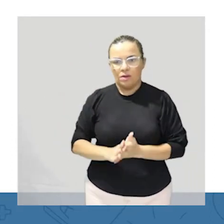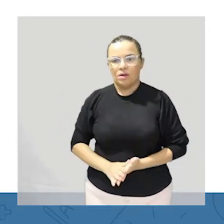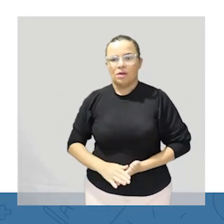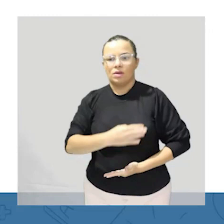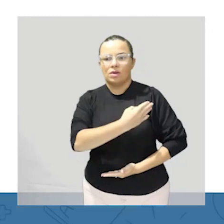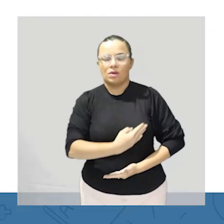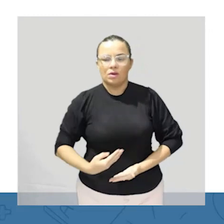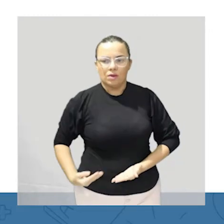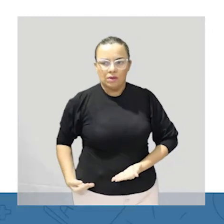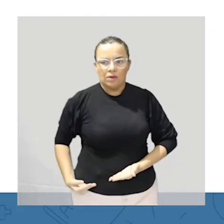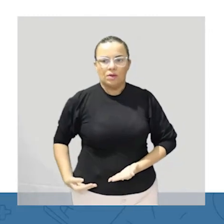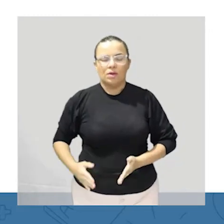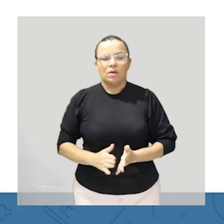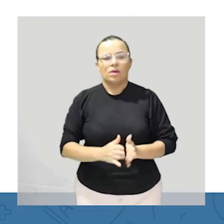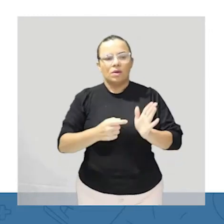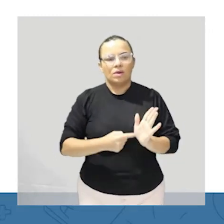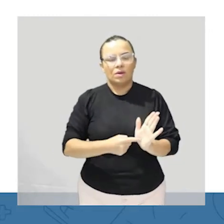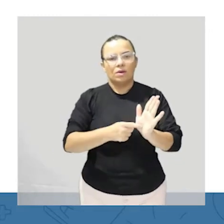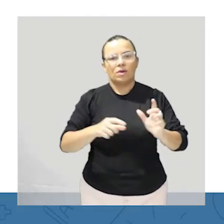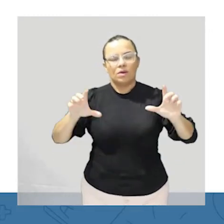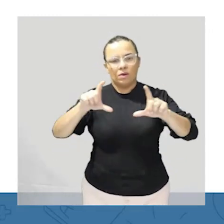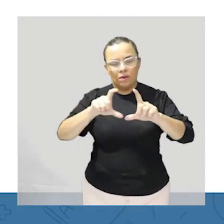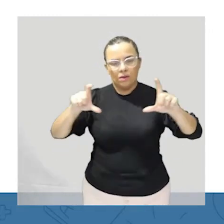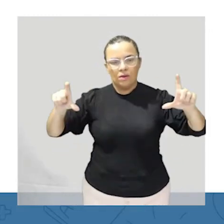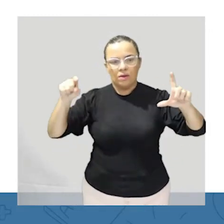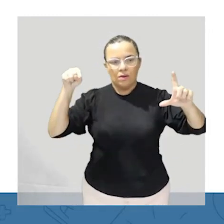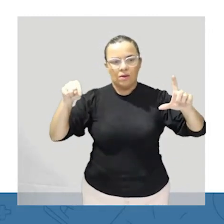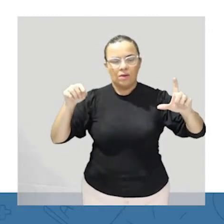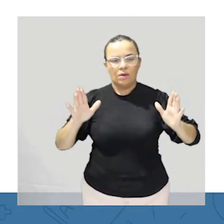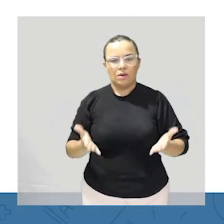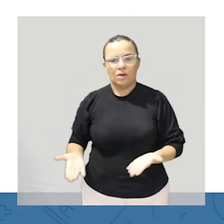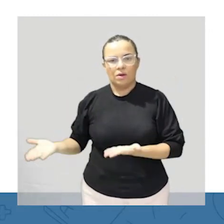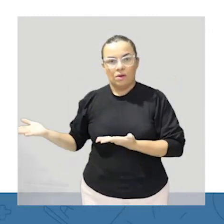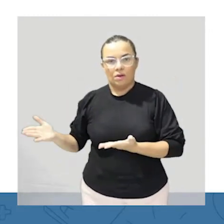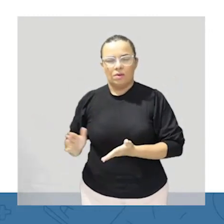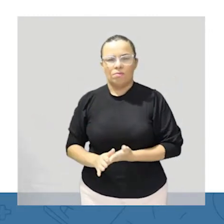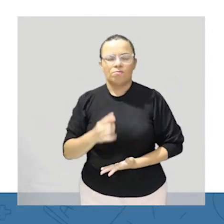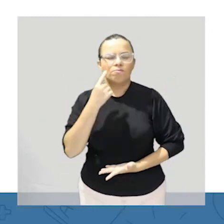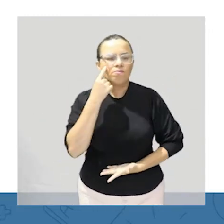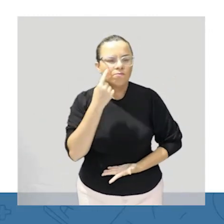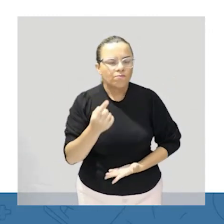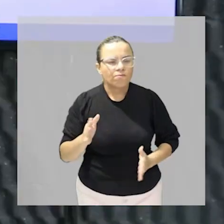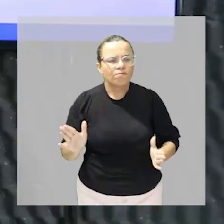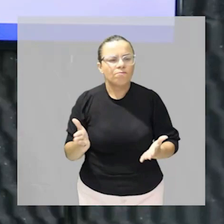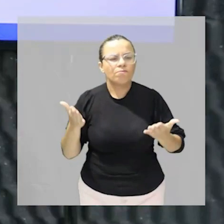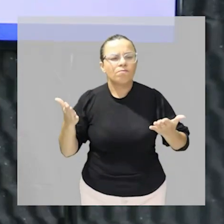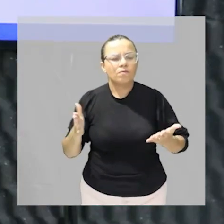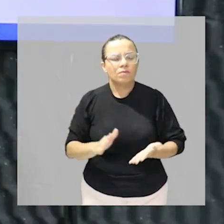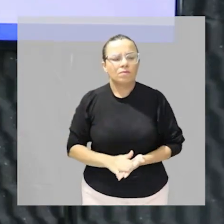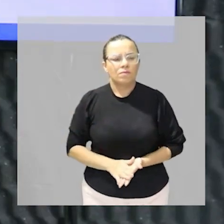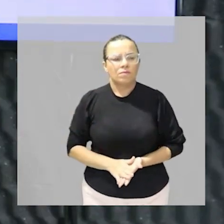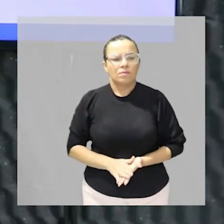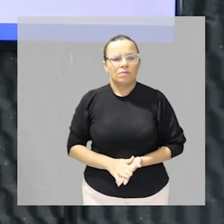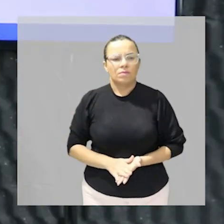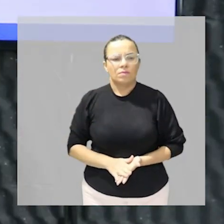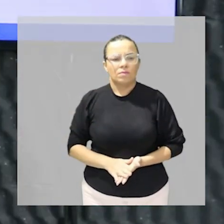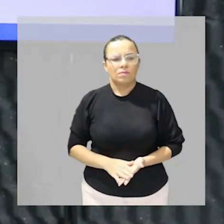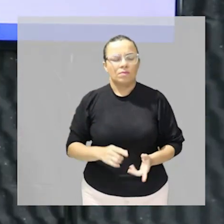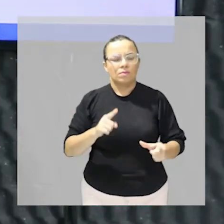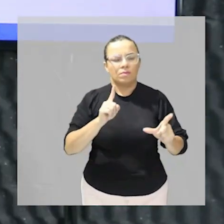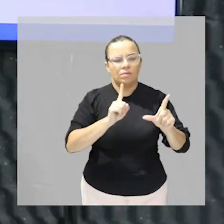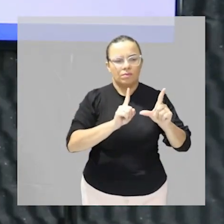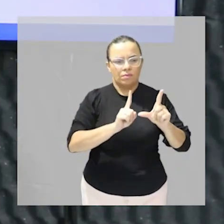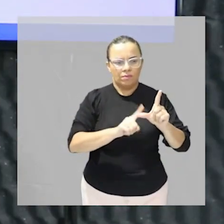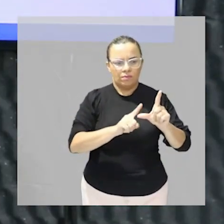democracia, mencionado no excerto, no fragmento, olha o comando. Promoveu o quê? Promove